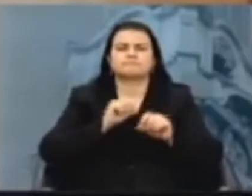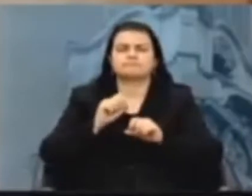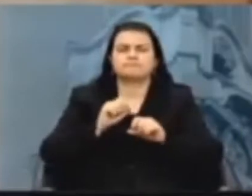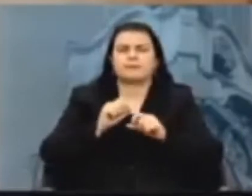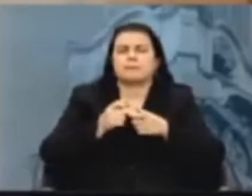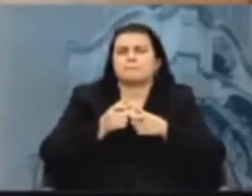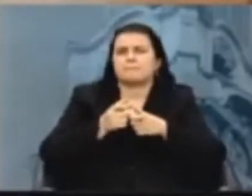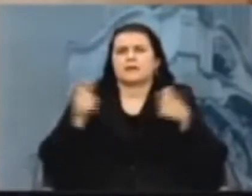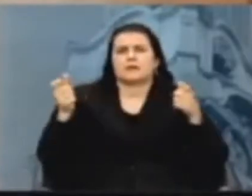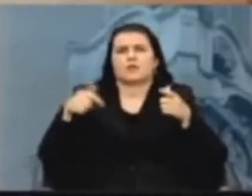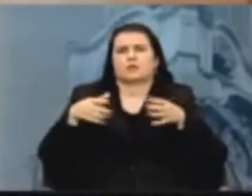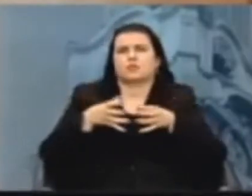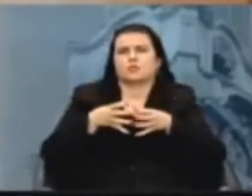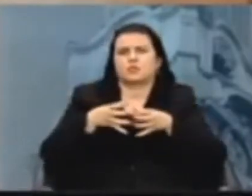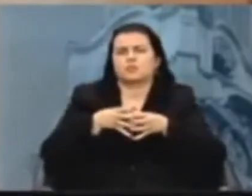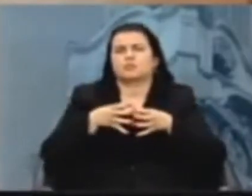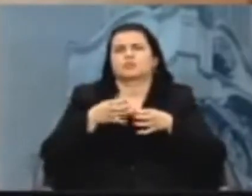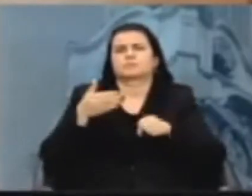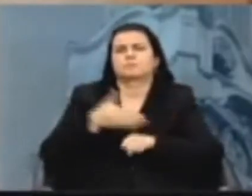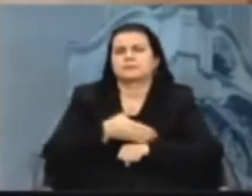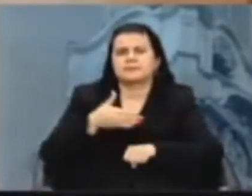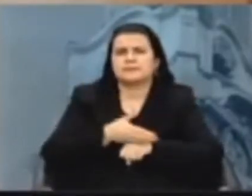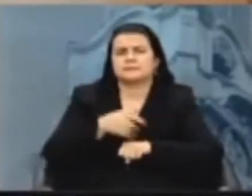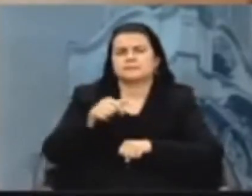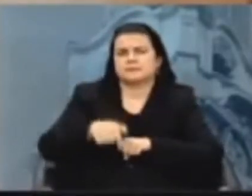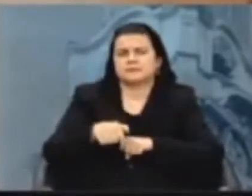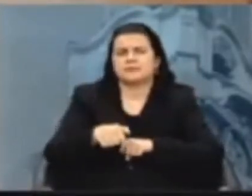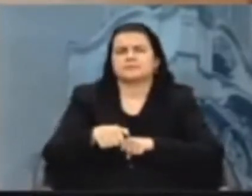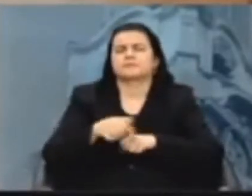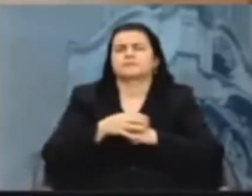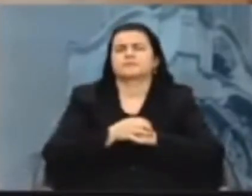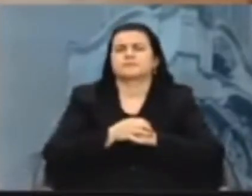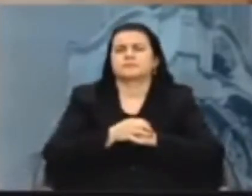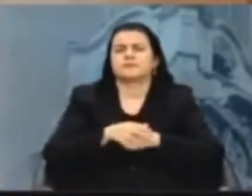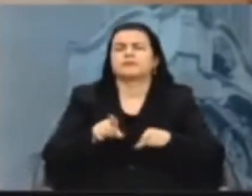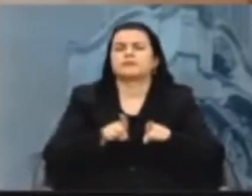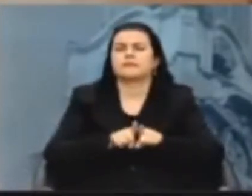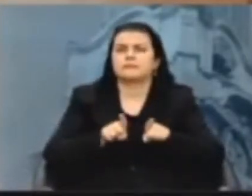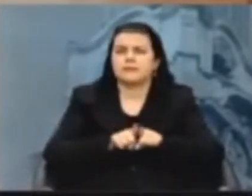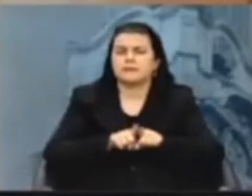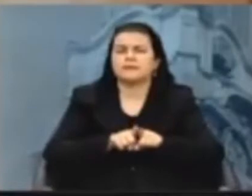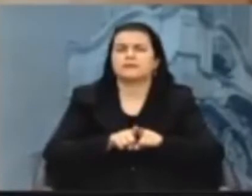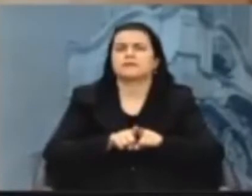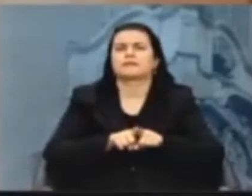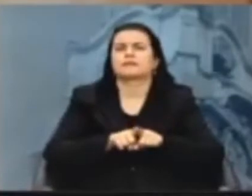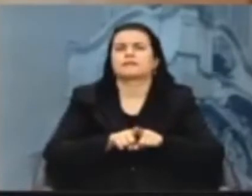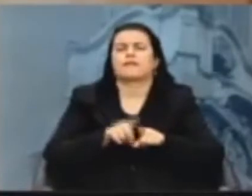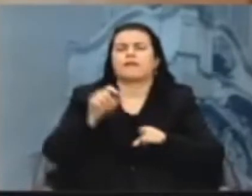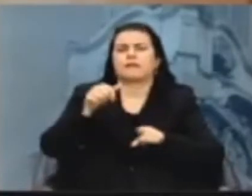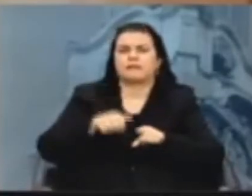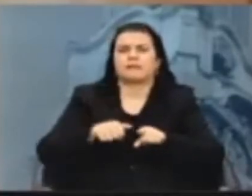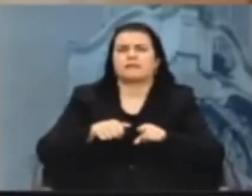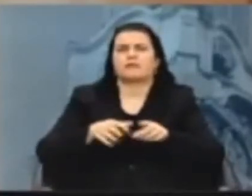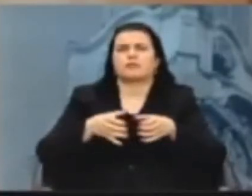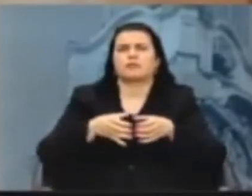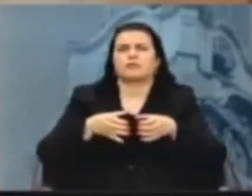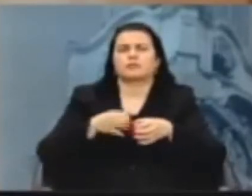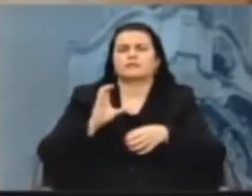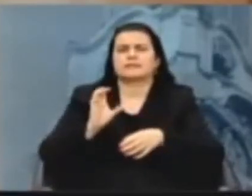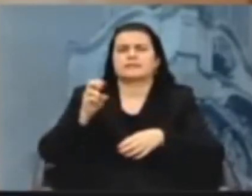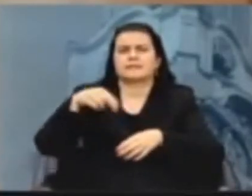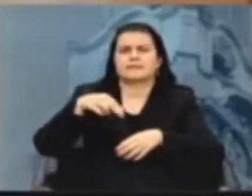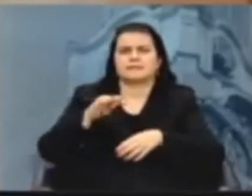Latina à época, duas vezes eleito presidente da Confederação de Professores do Brasil, hoje